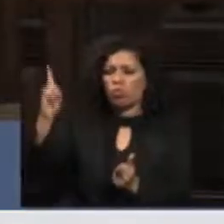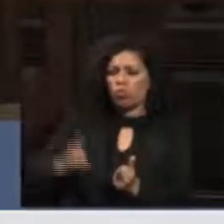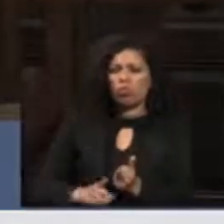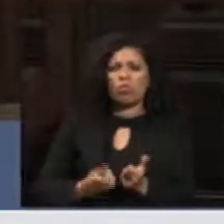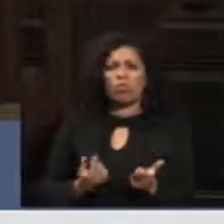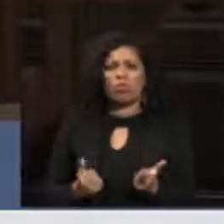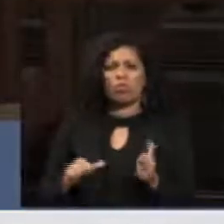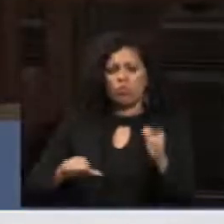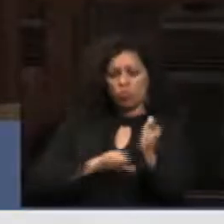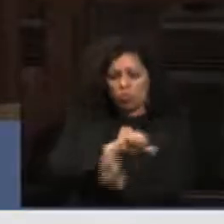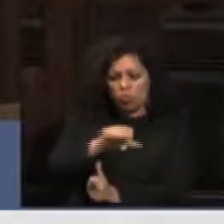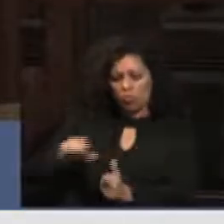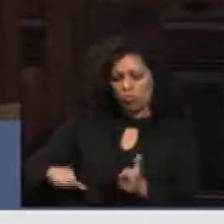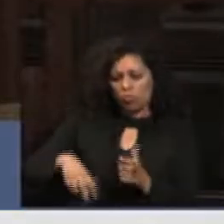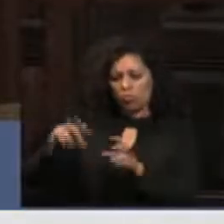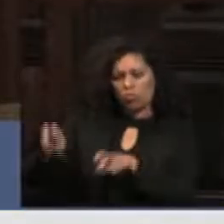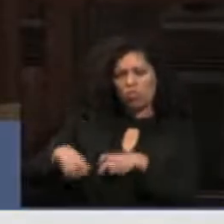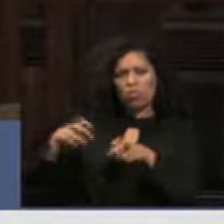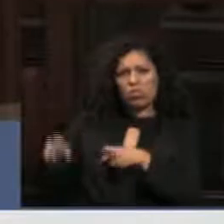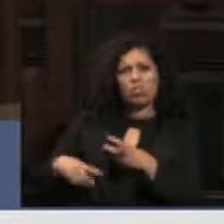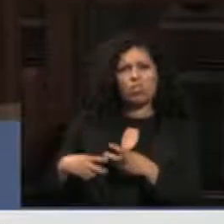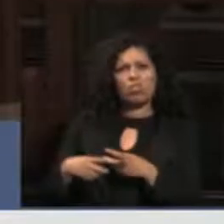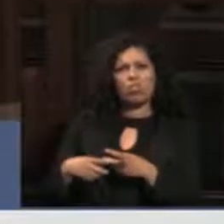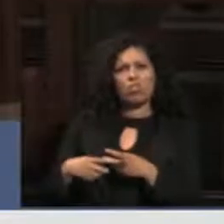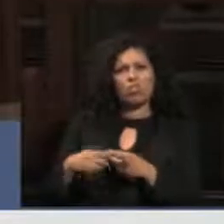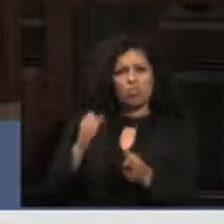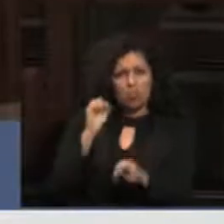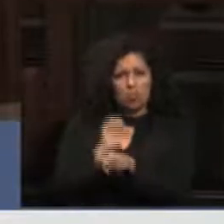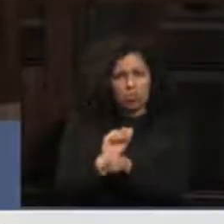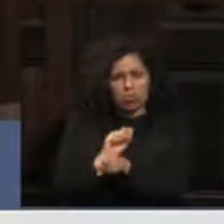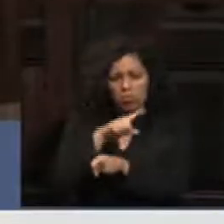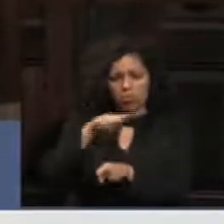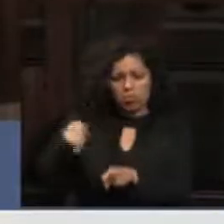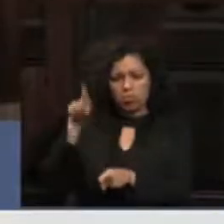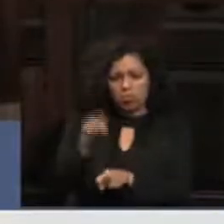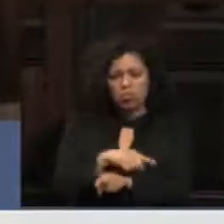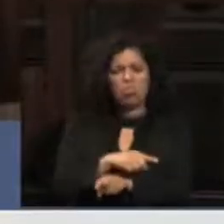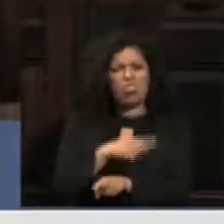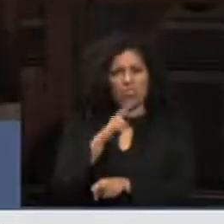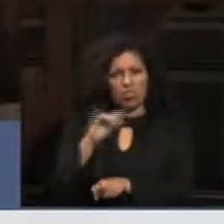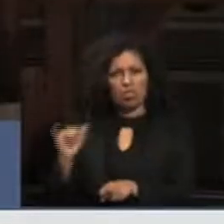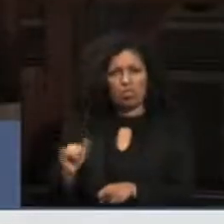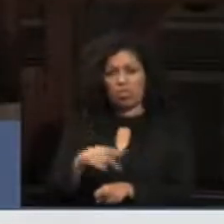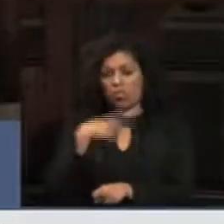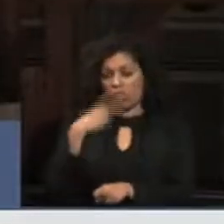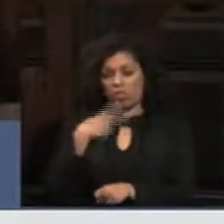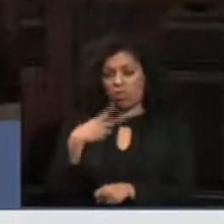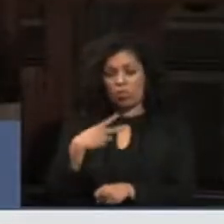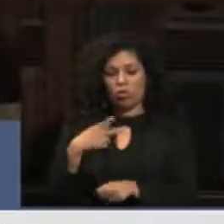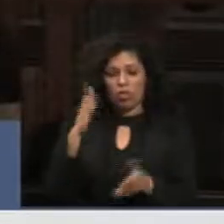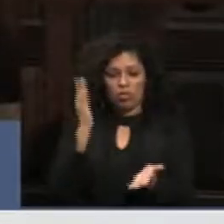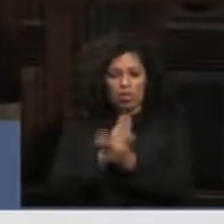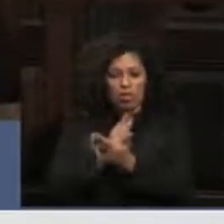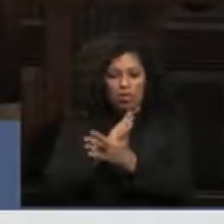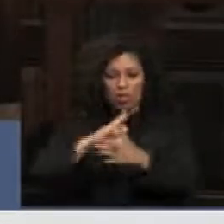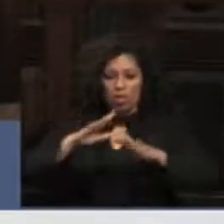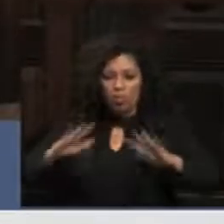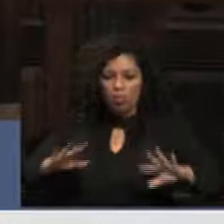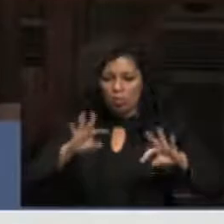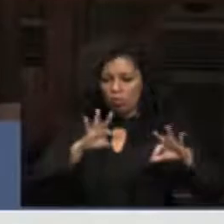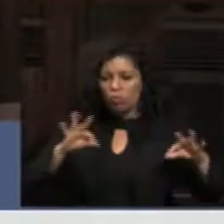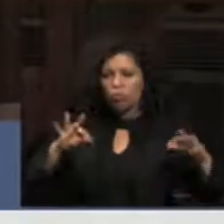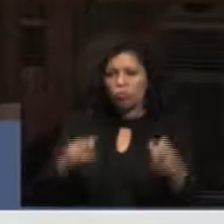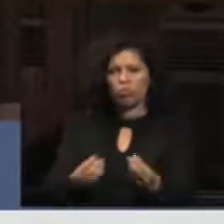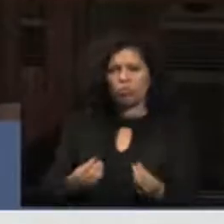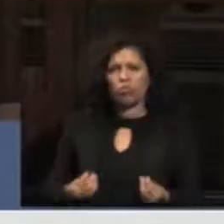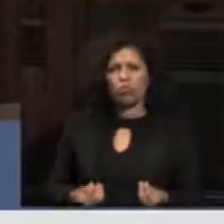moradia? O que ele quer dizer quando diz extinguir com qualquer tipo de ativismos? É